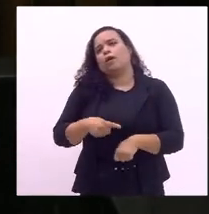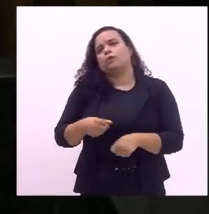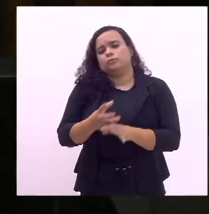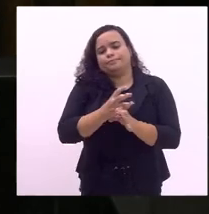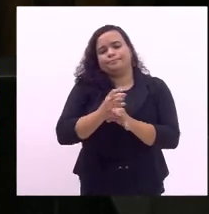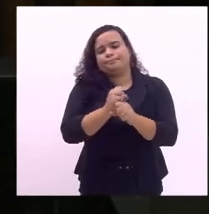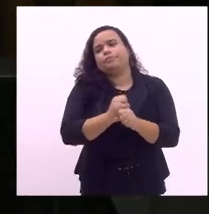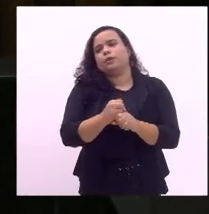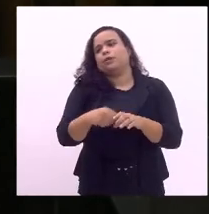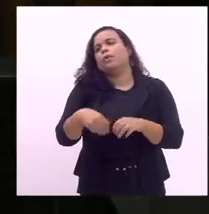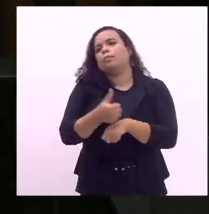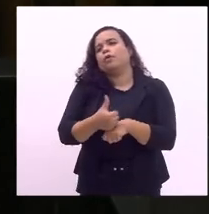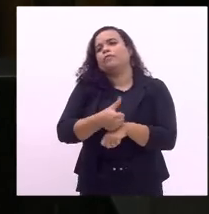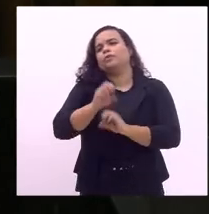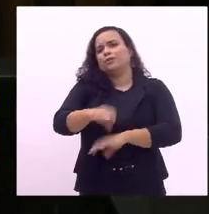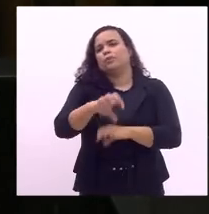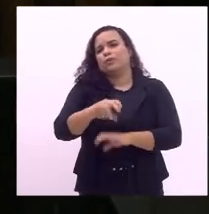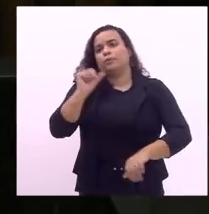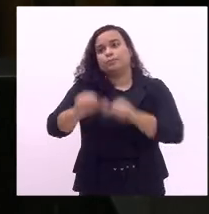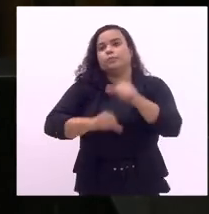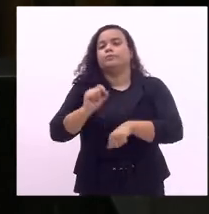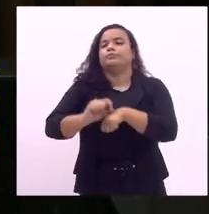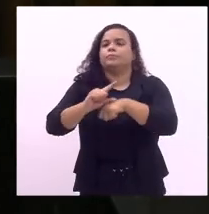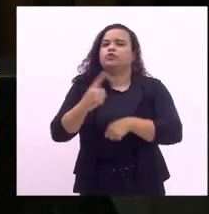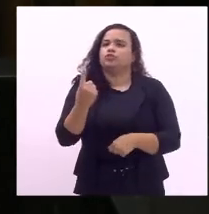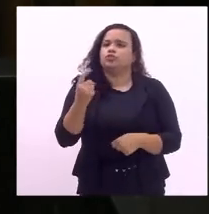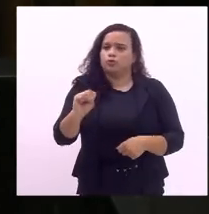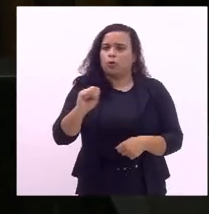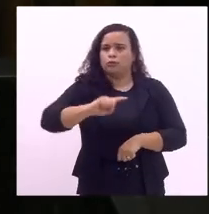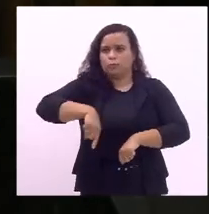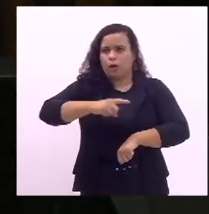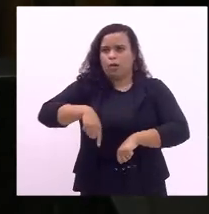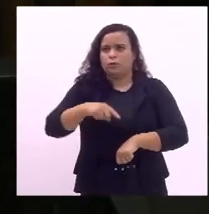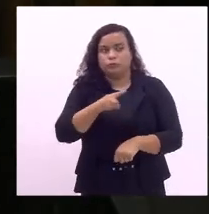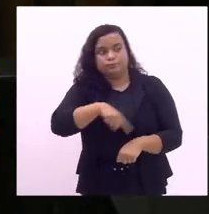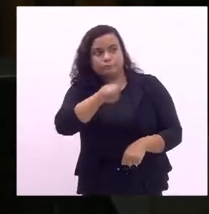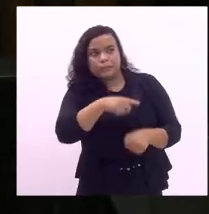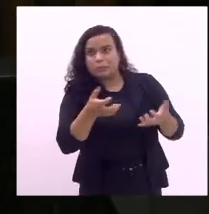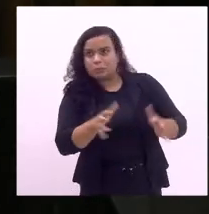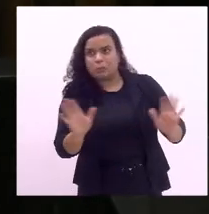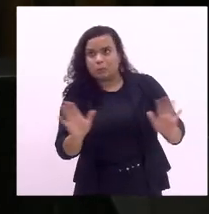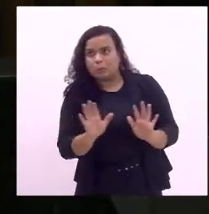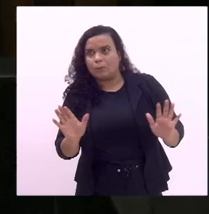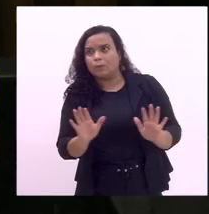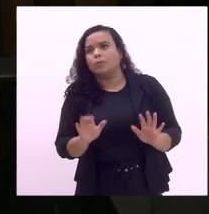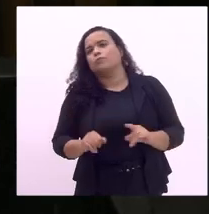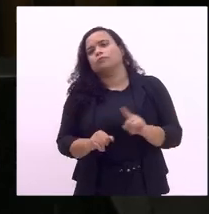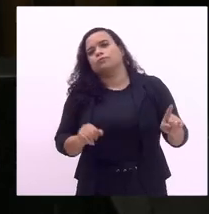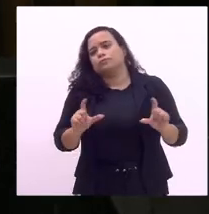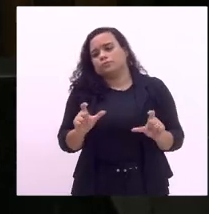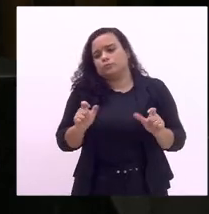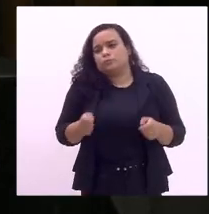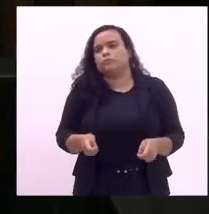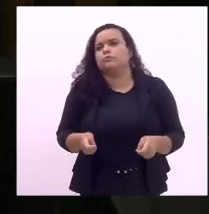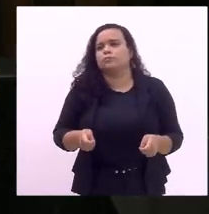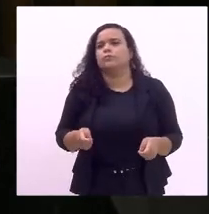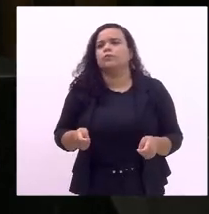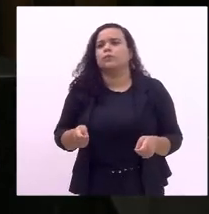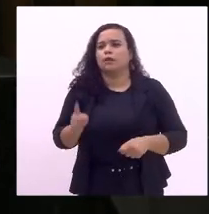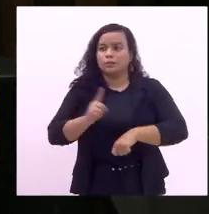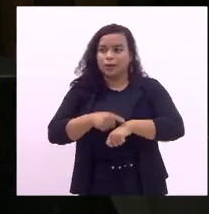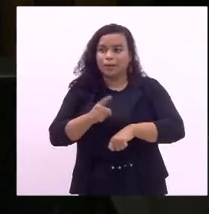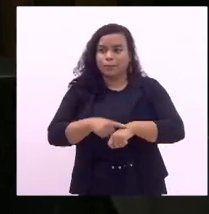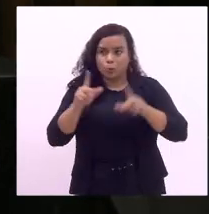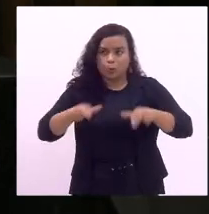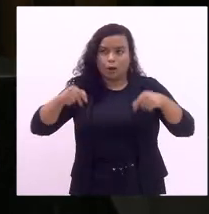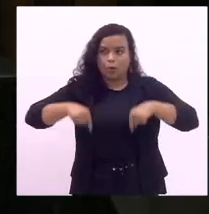que passe para 18 horas, à exceção daqueles que não quiserem essa mudança, porque assim eles mantêm o mesmo tempo atual